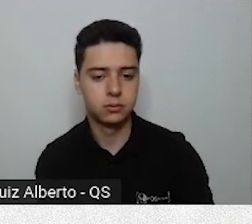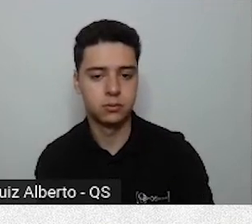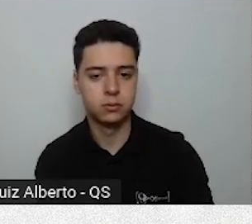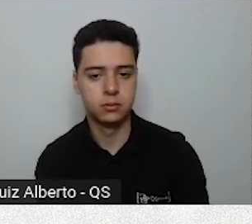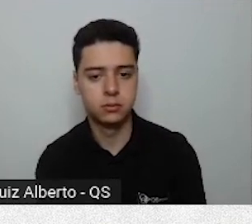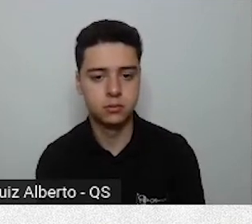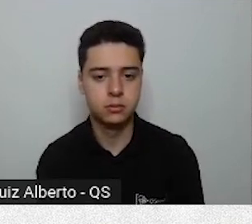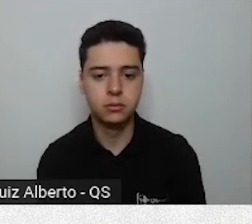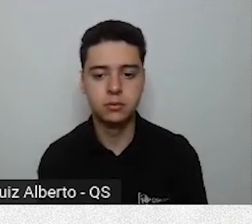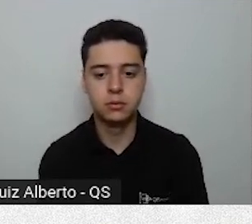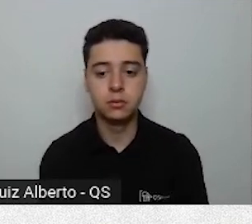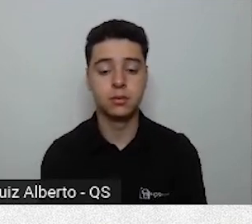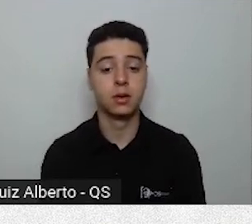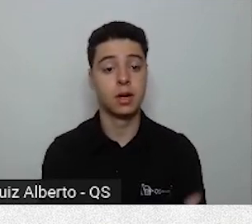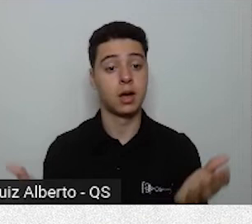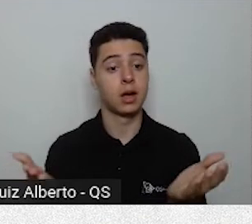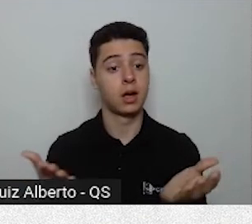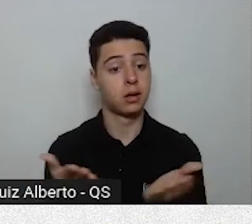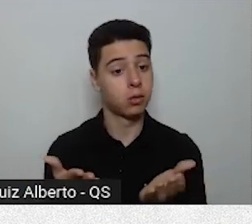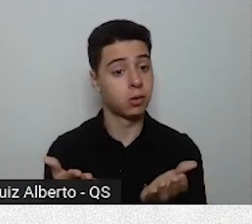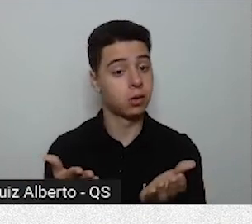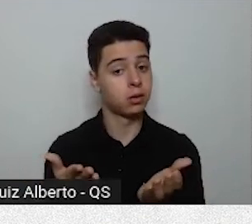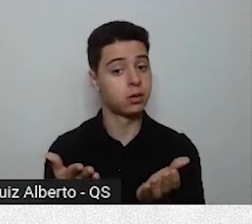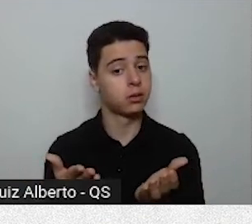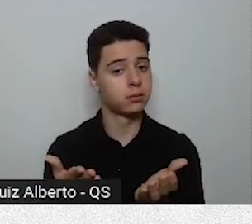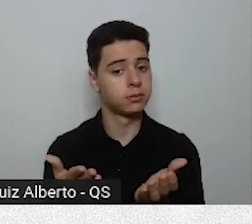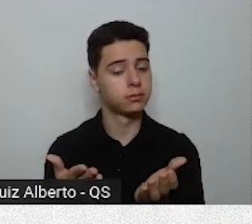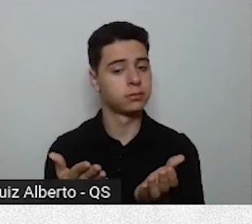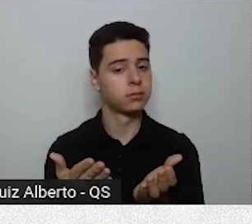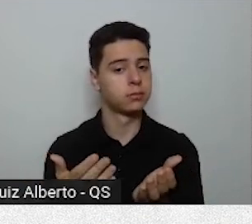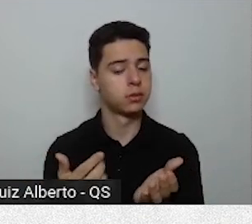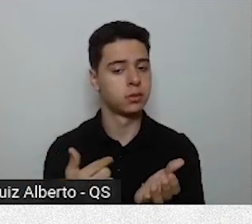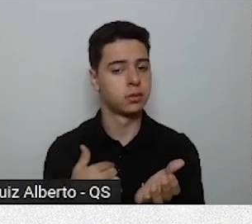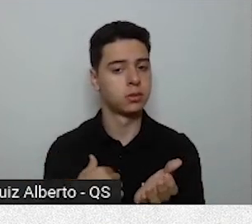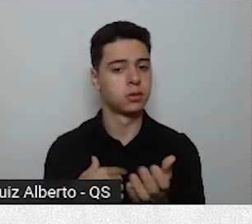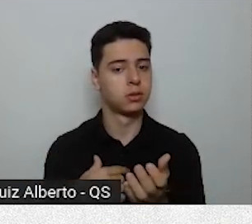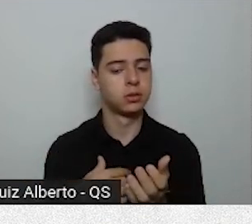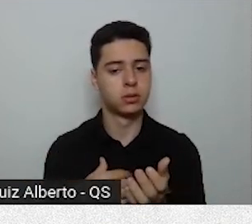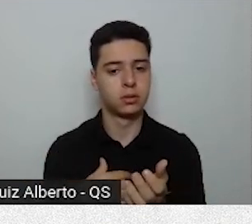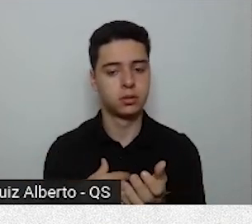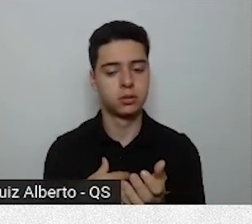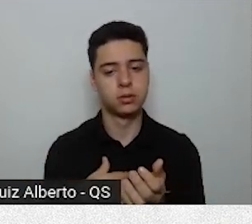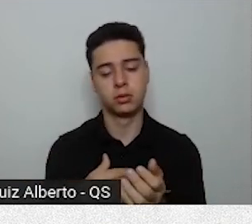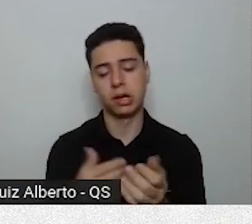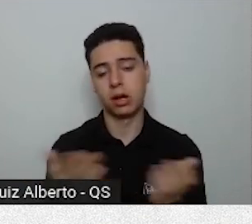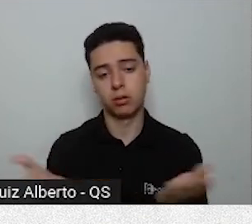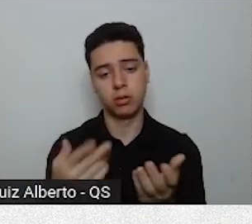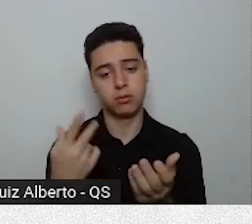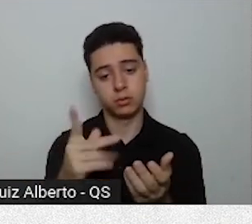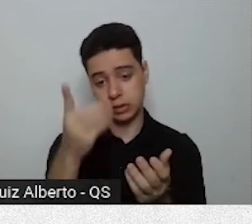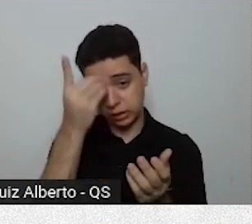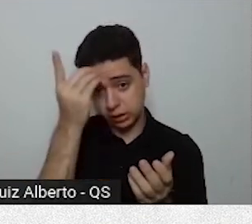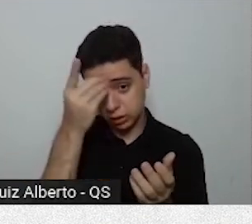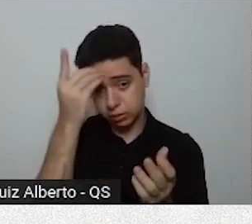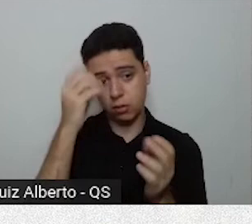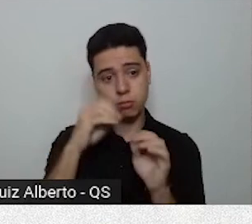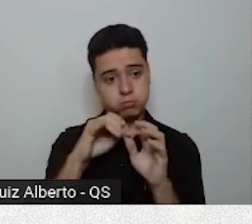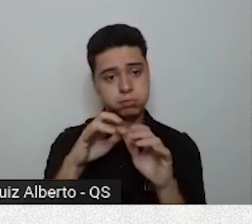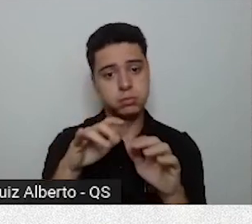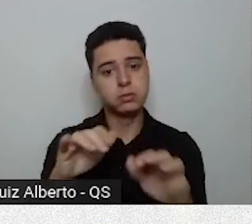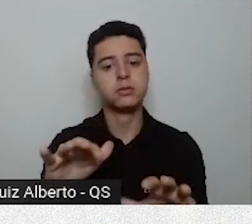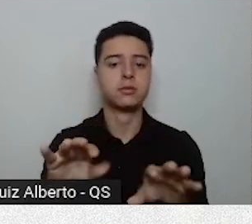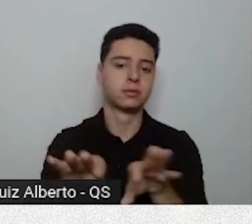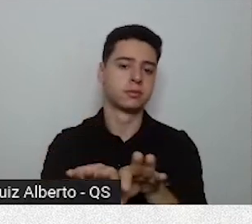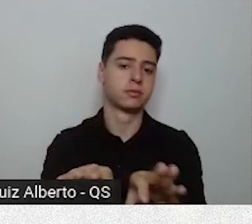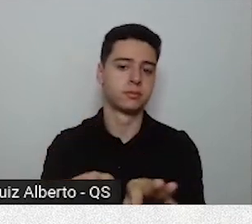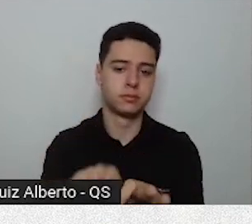E agora, é deixar a sua criatividade fluir, né? Vou pôr